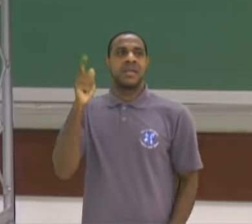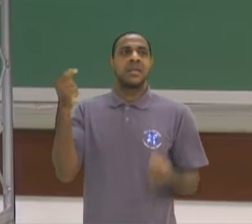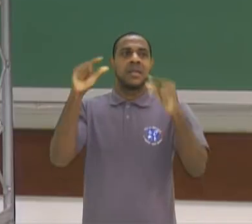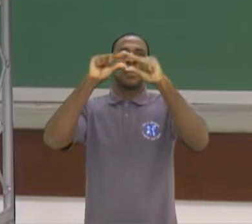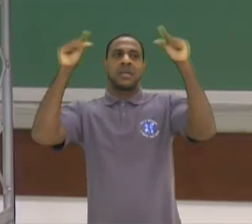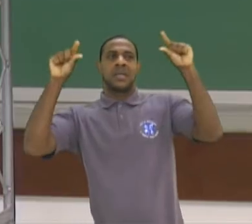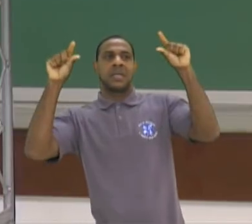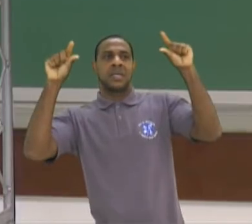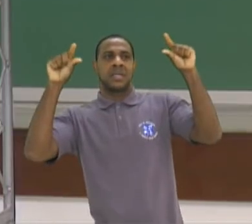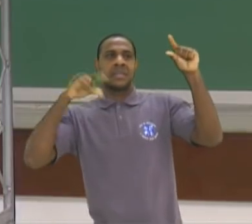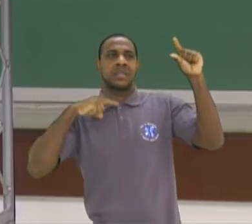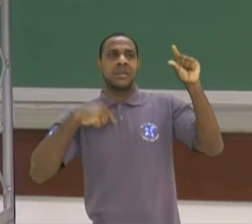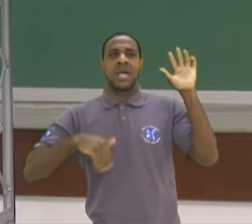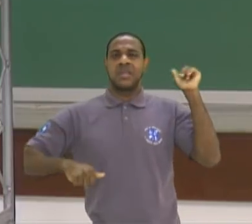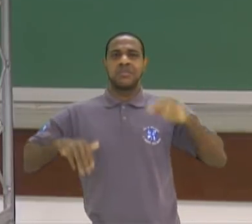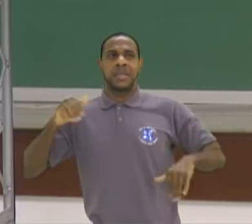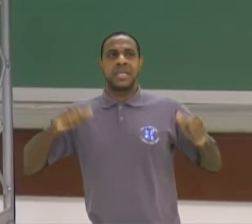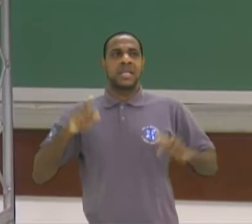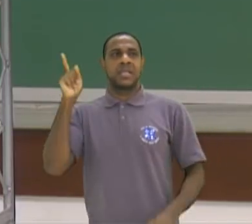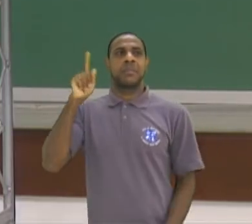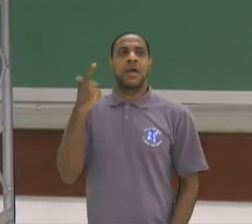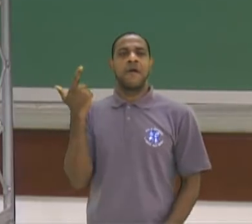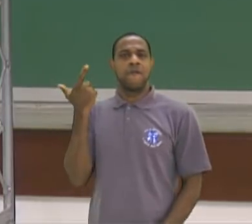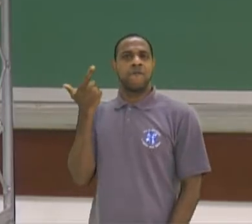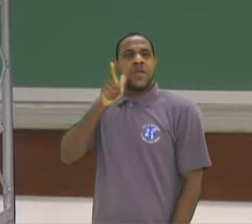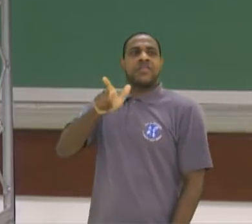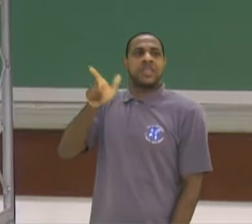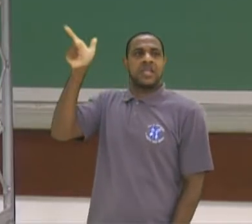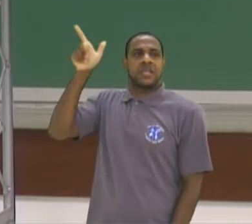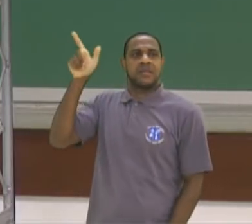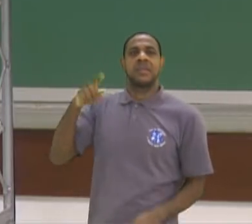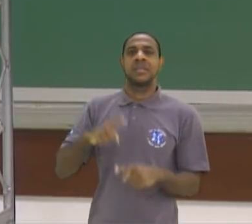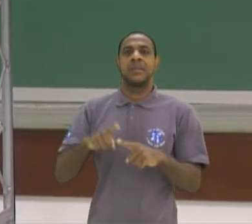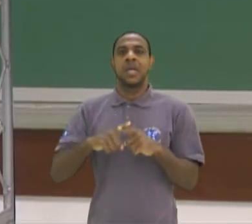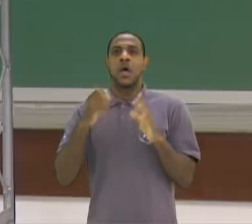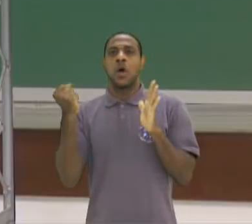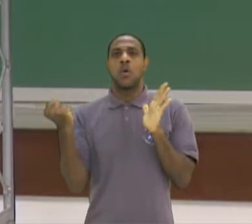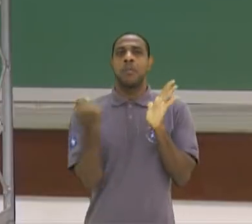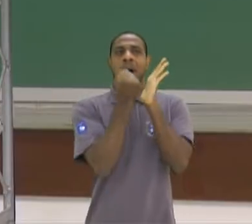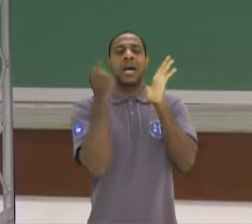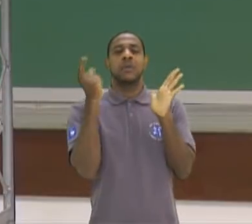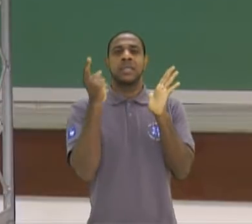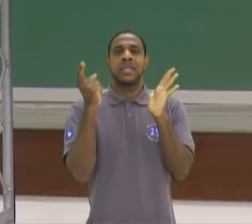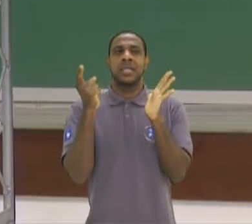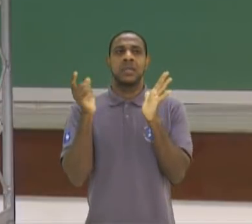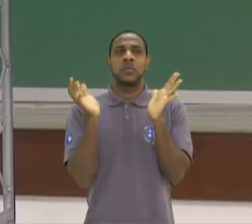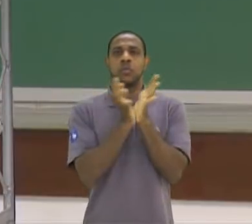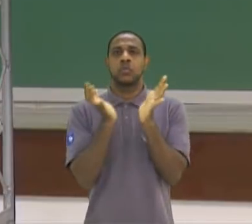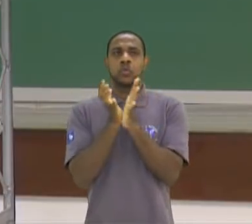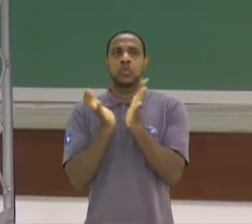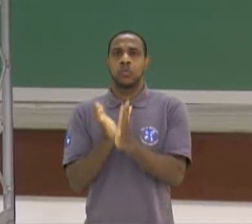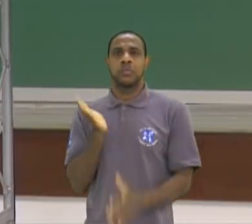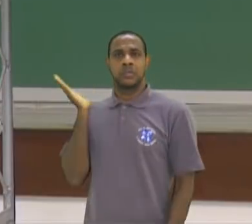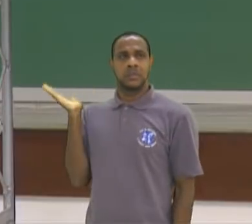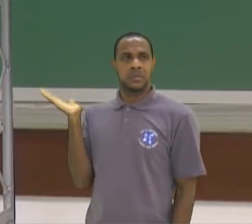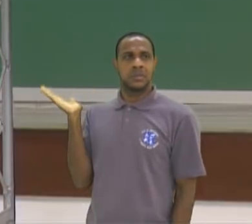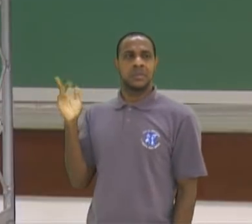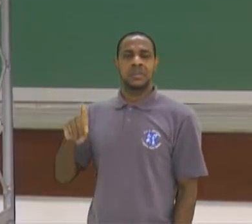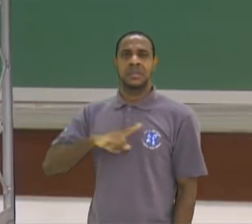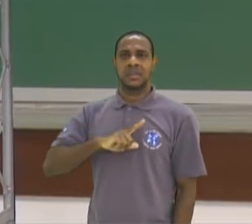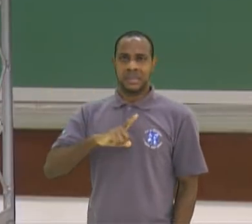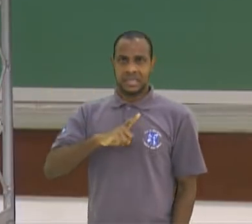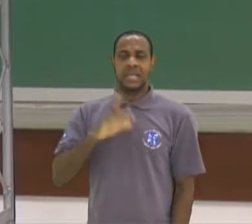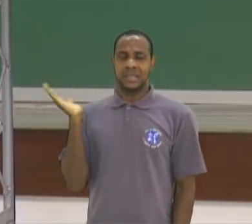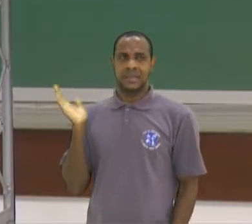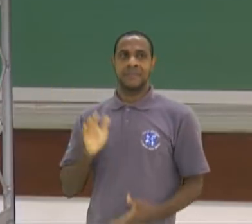escrito em espanhol, venceremos. E o símbolo da campanha presidencial do Salvador Allende. Então,